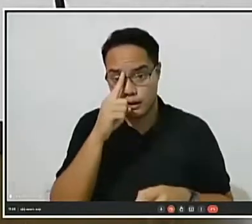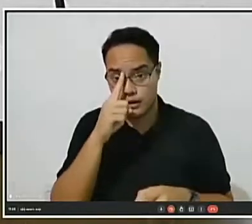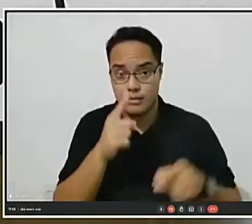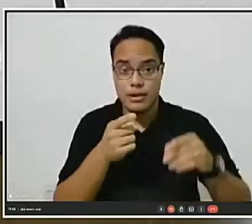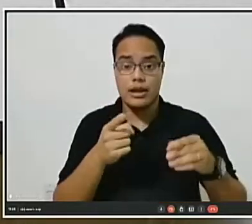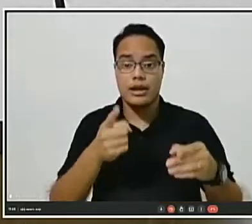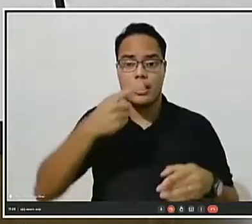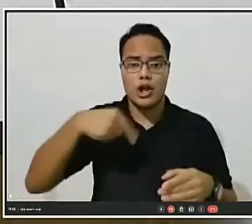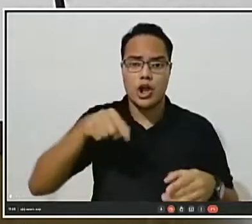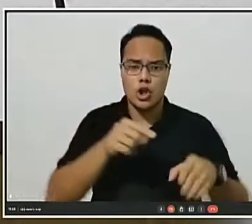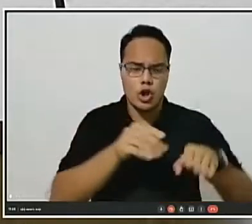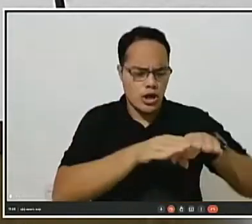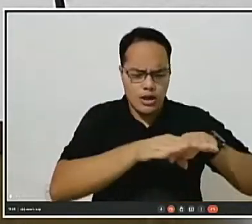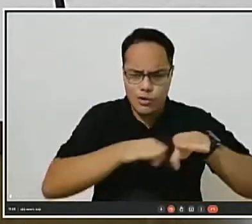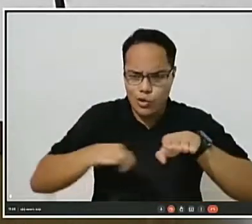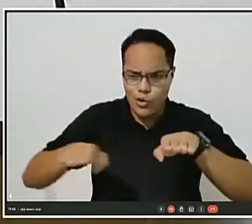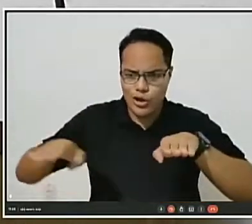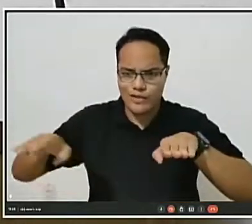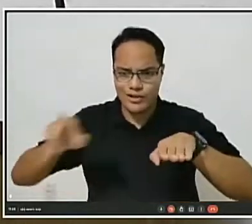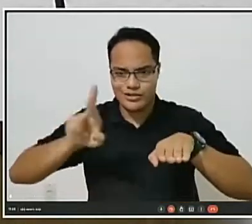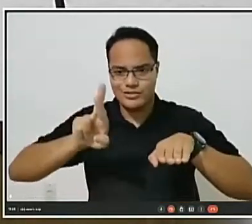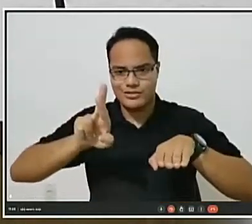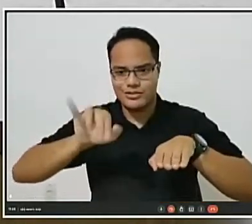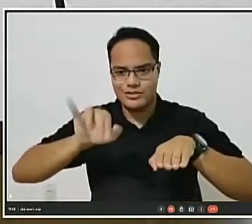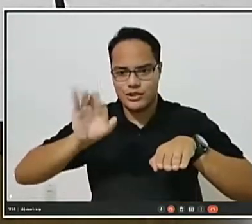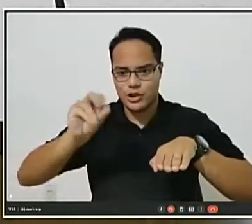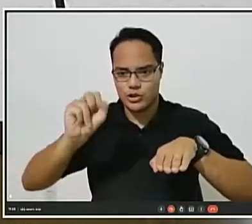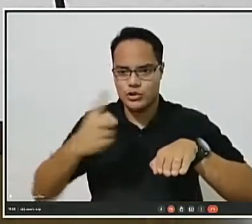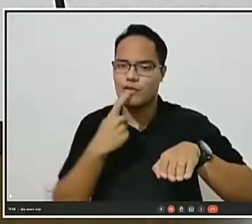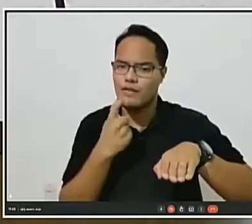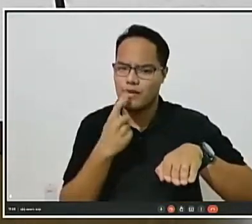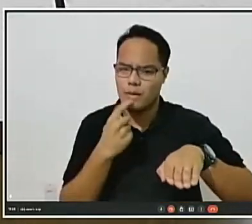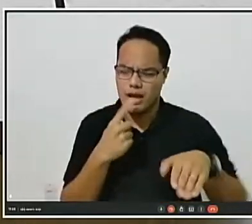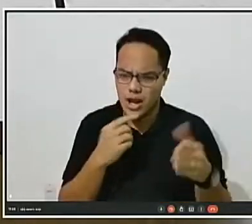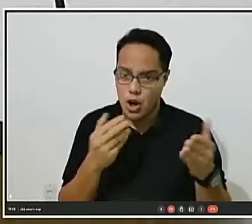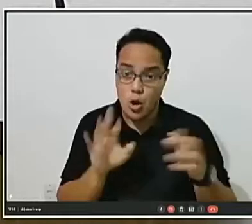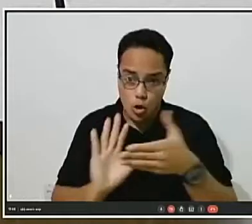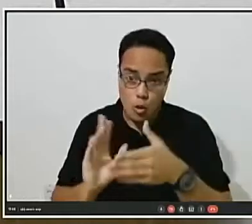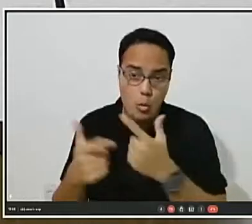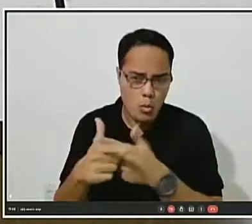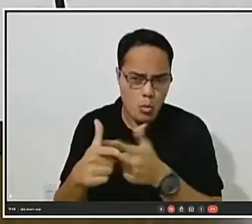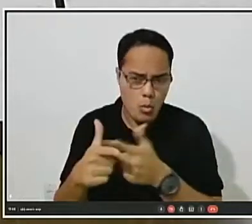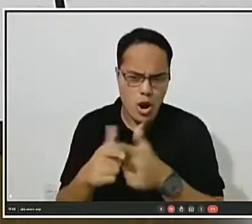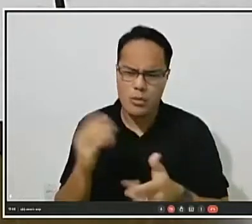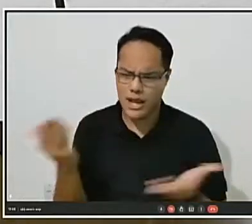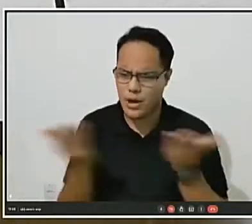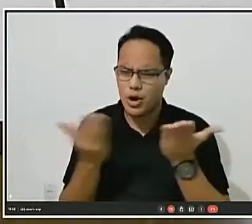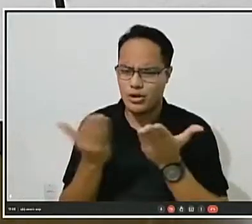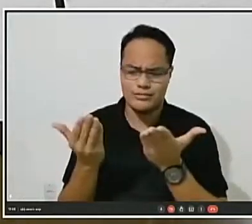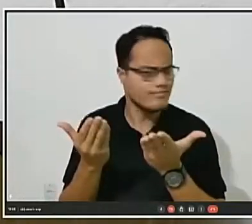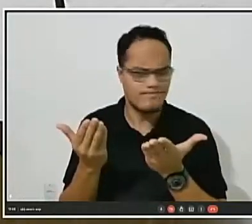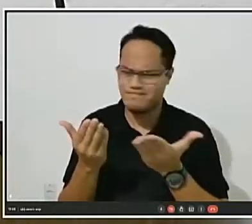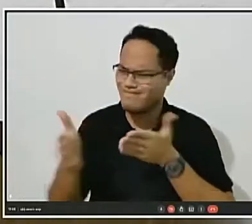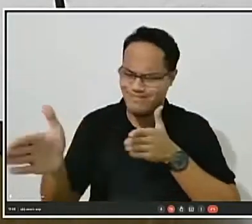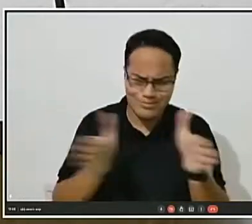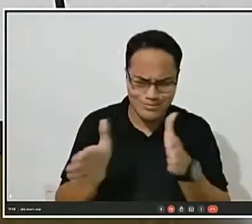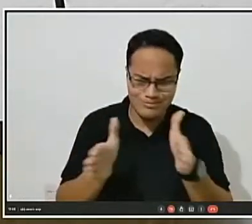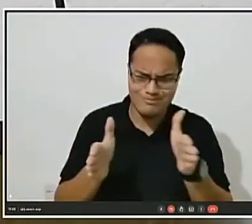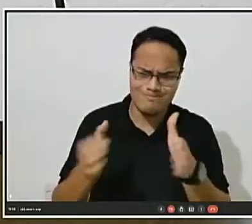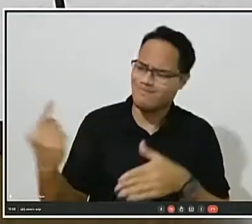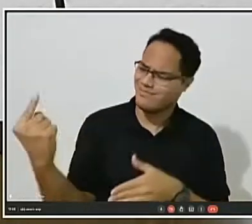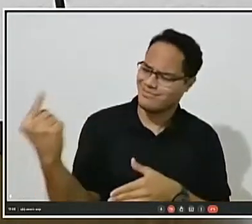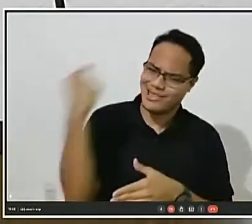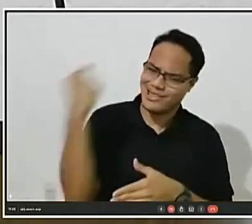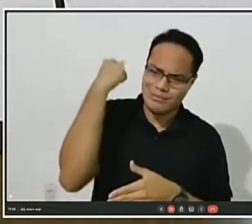Vermelho. Isso aqui a gente vem, não é de hoje, já no mandato passado, há 6